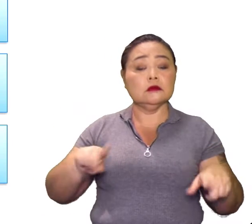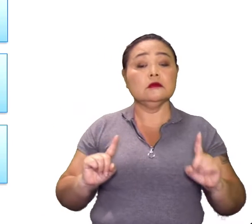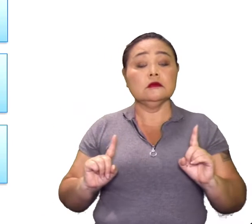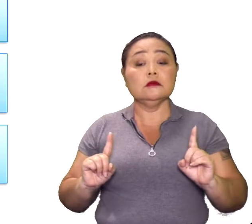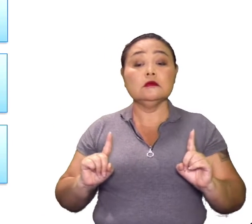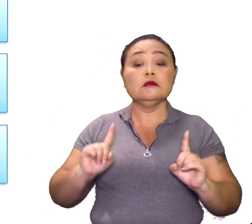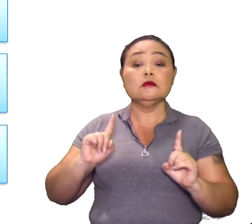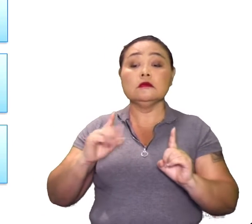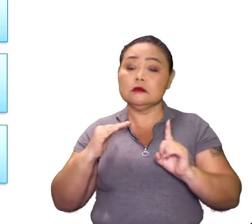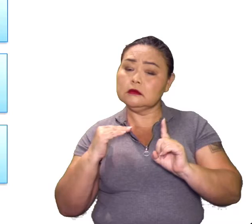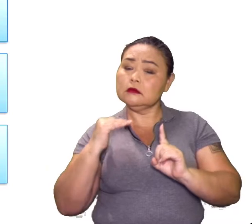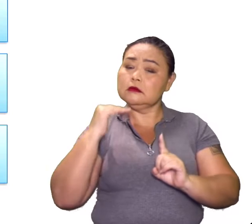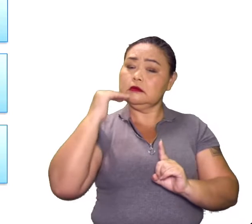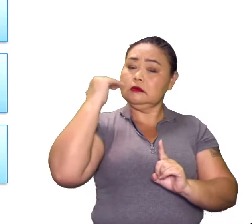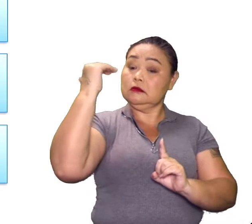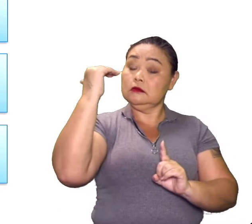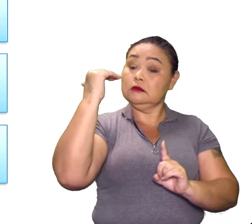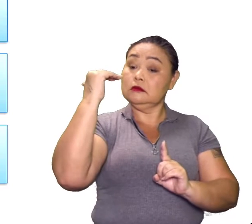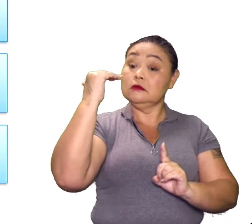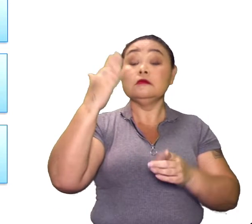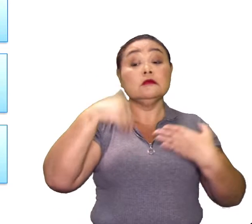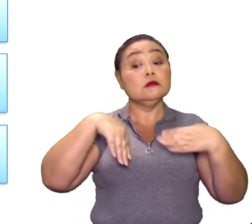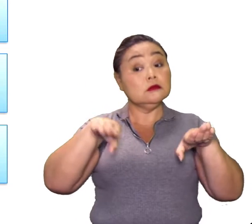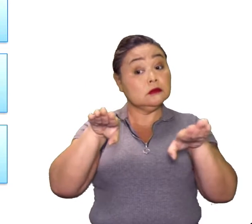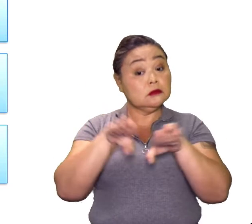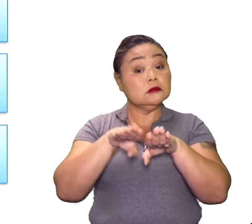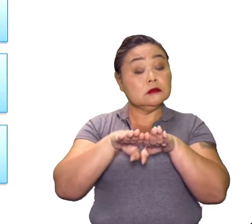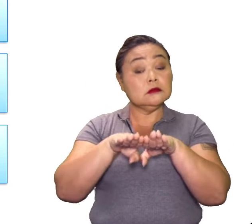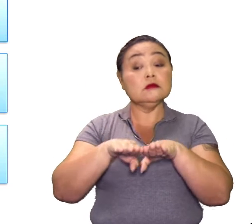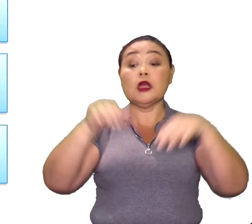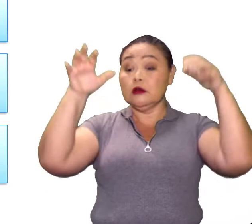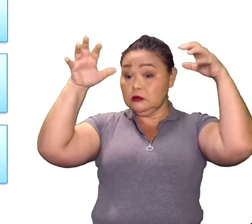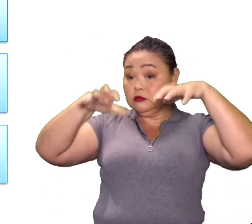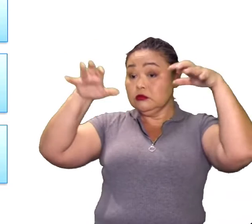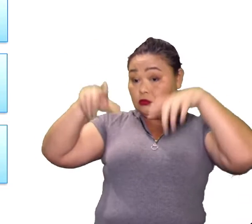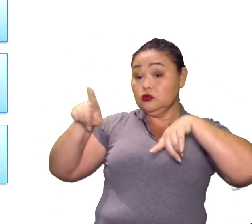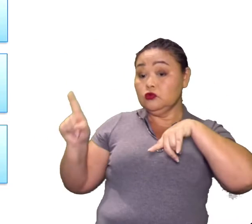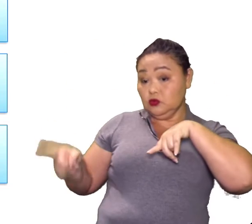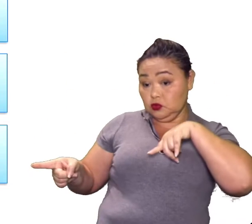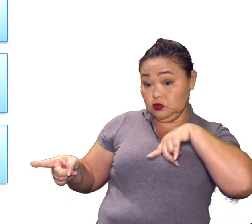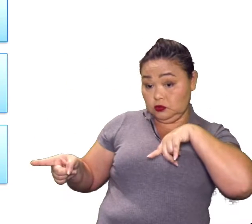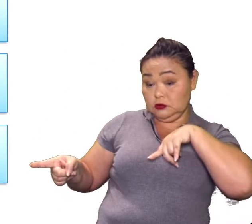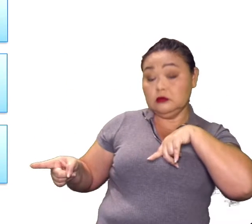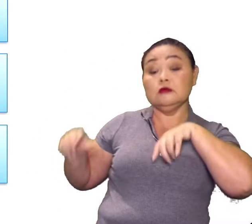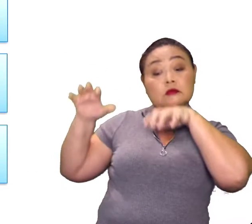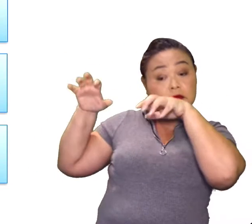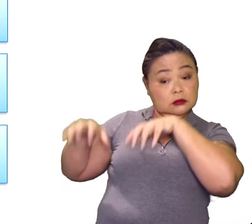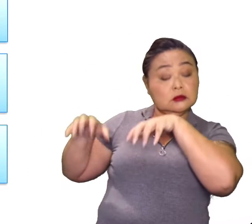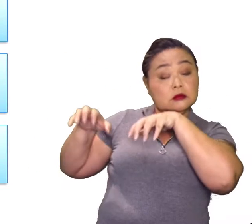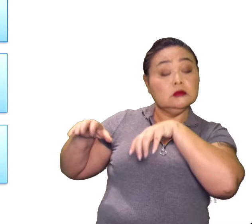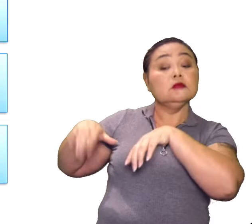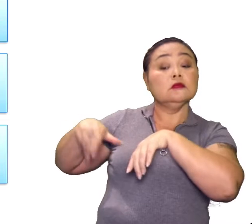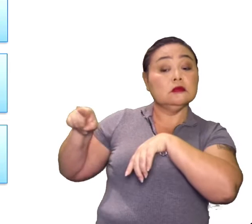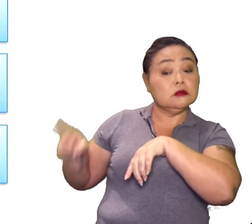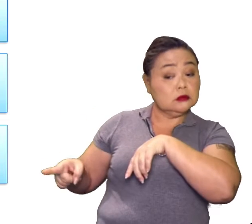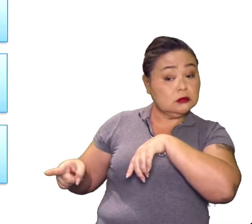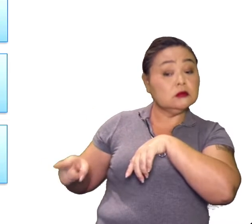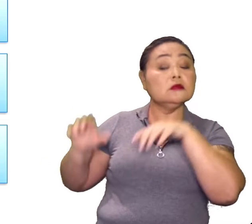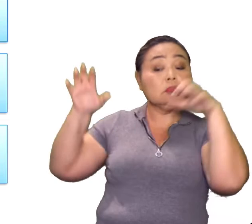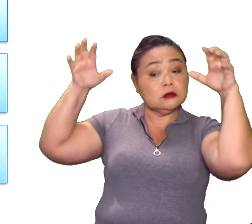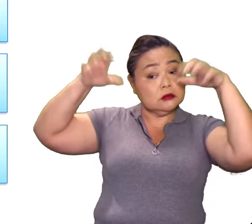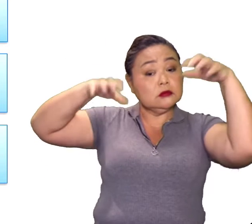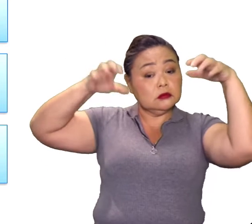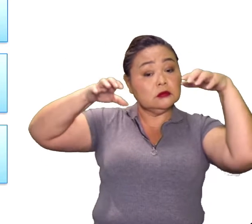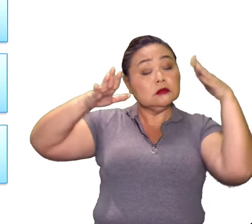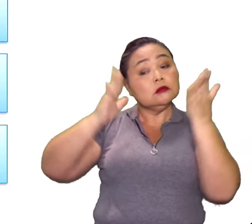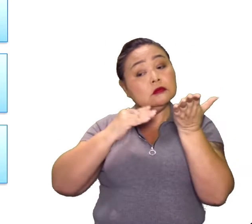calor, temperatura elevada. Também temos o período de chuva, onde chove muito, bastante. Período de chuva